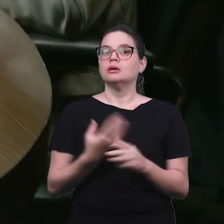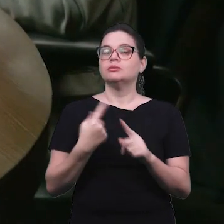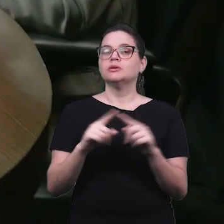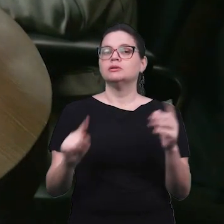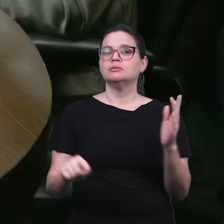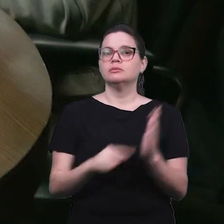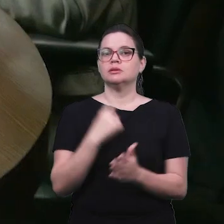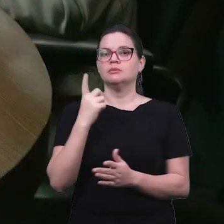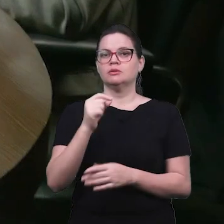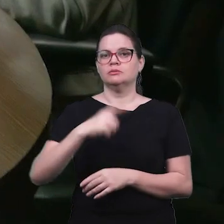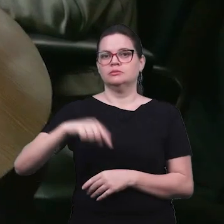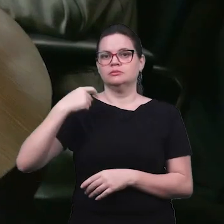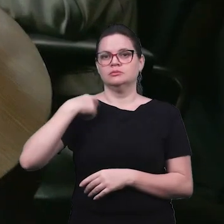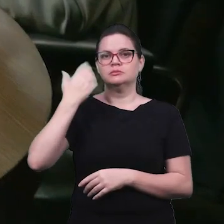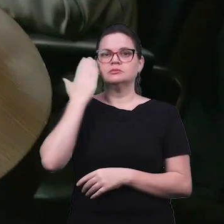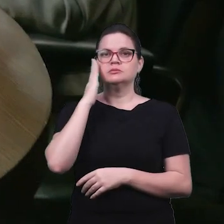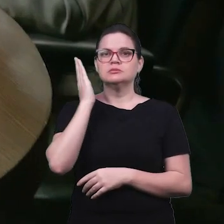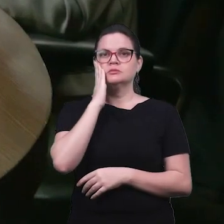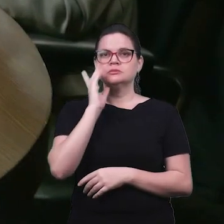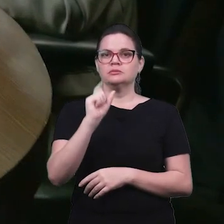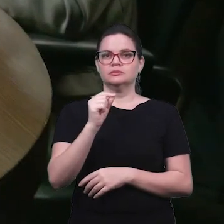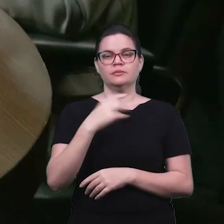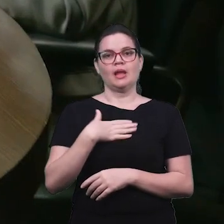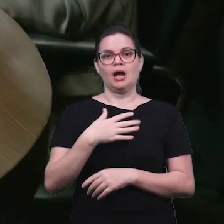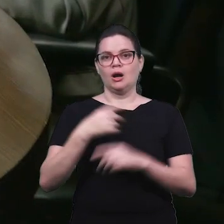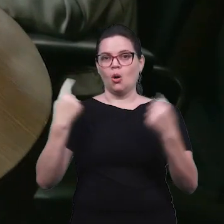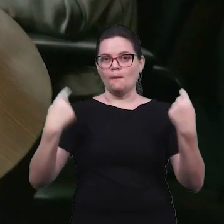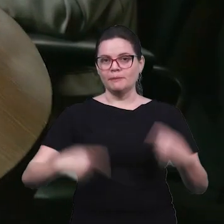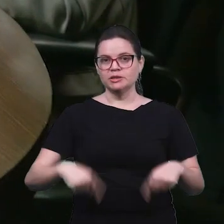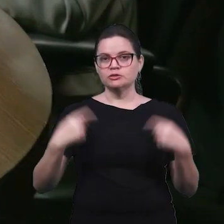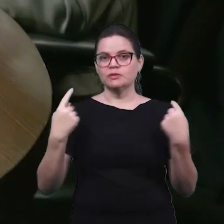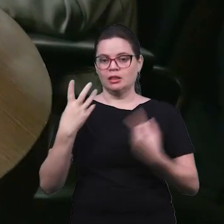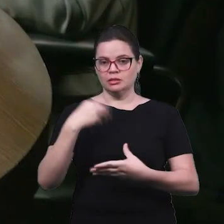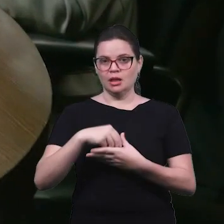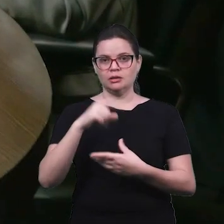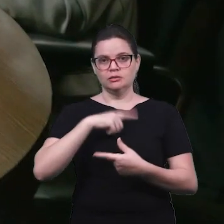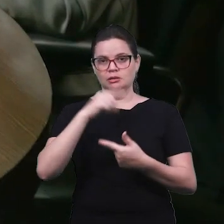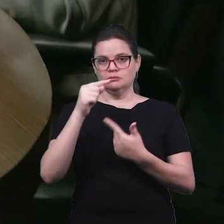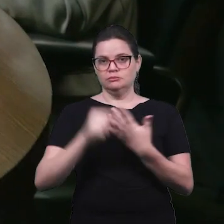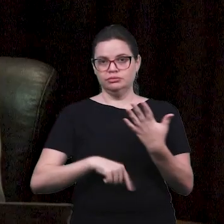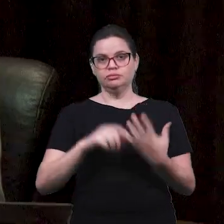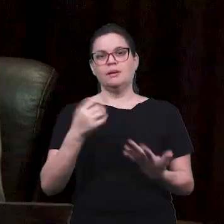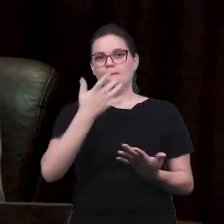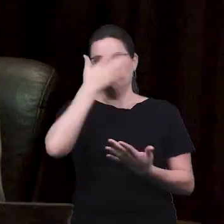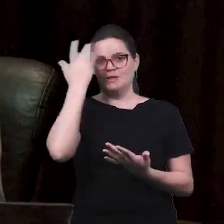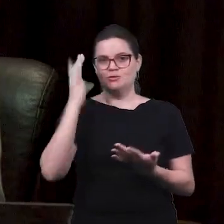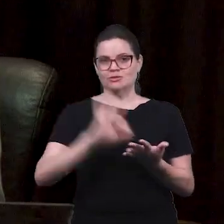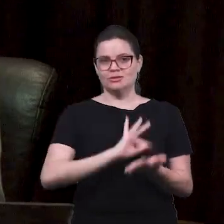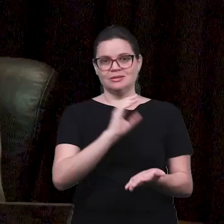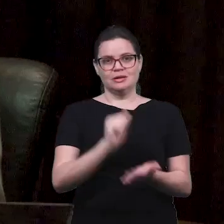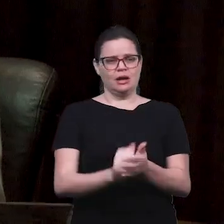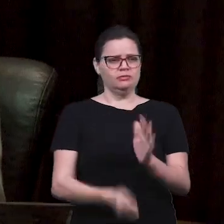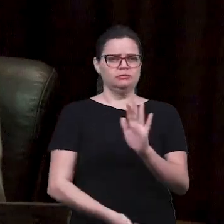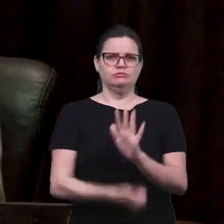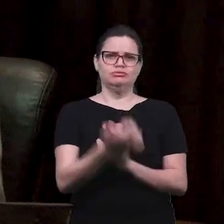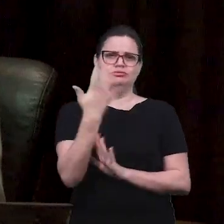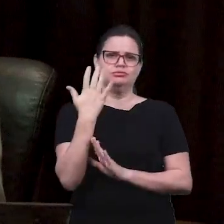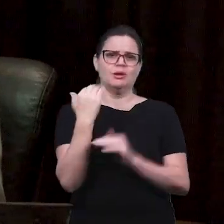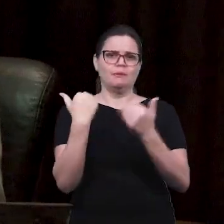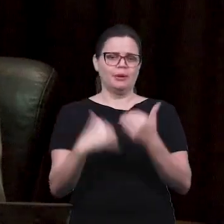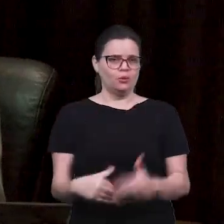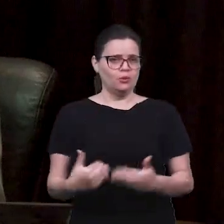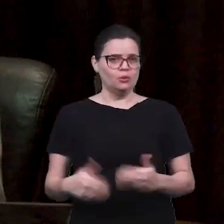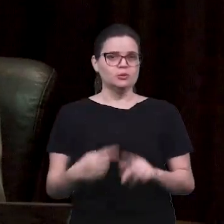primeiro, a gente sabe a competitividade é muito grande, né? Há um nível de competição muito grande, principalmente para concurso, mas